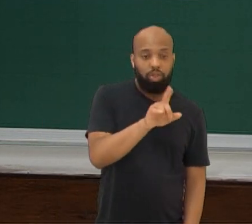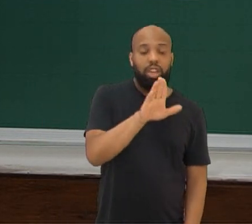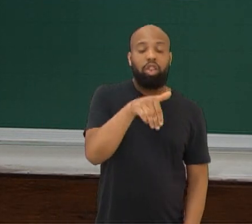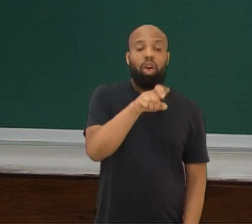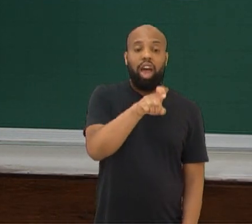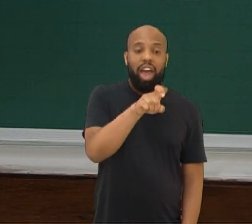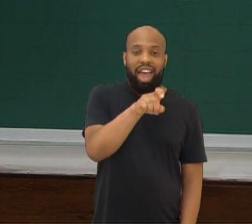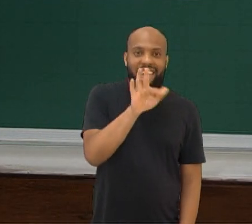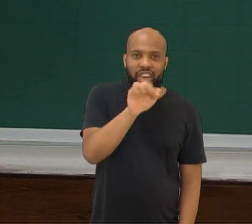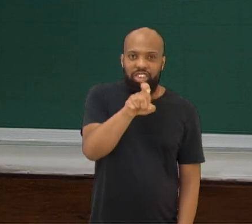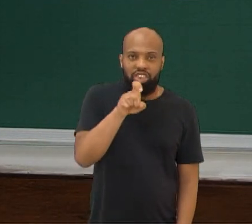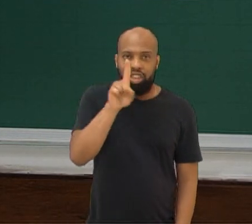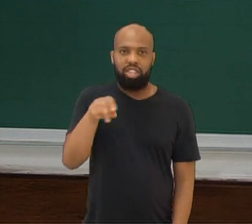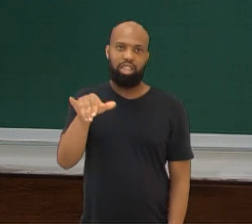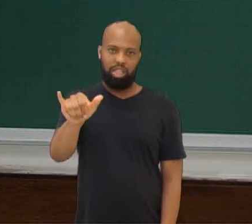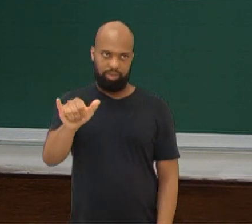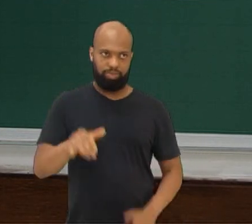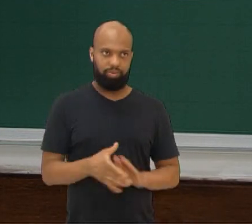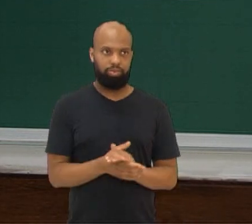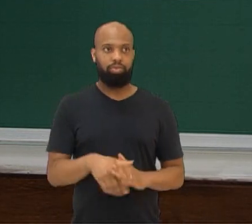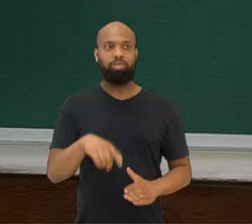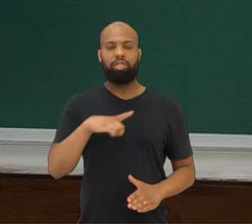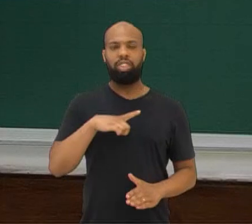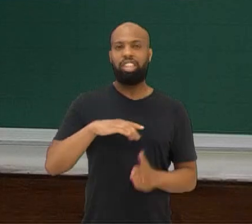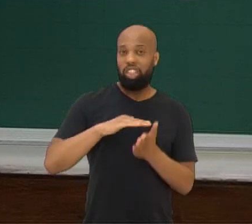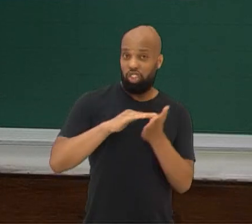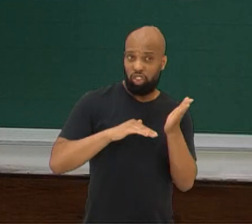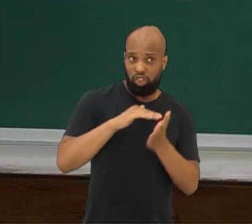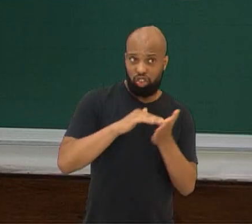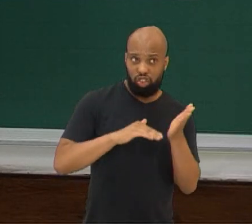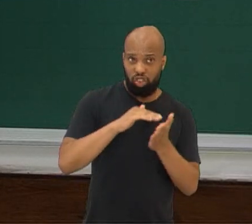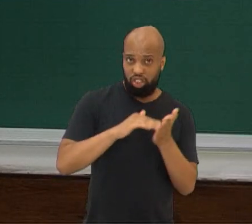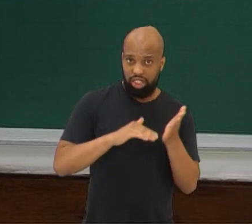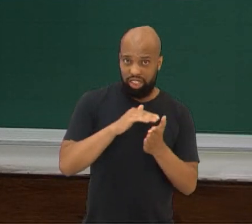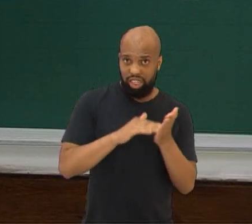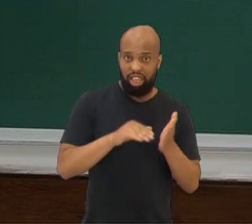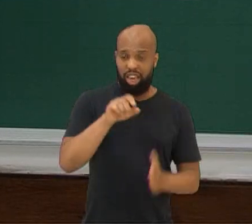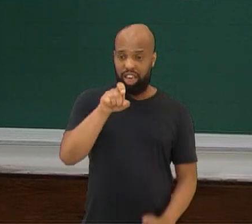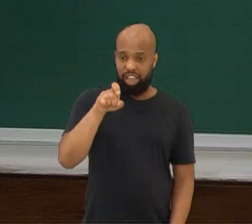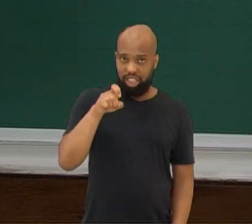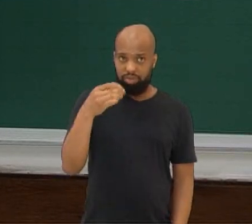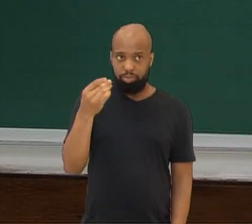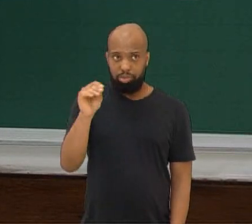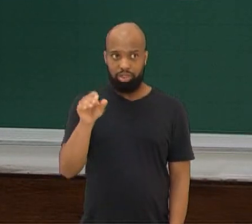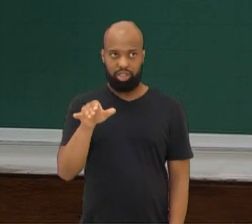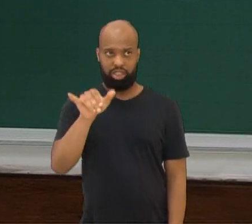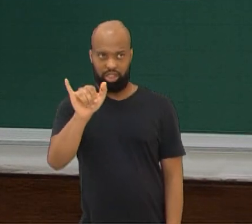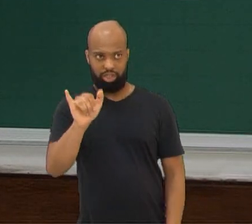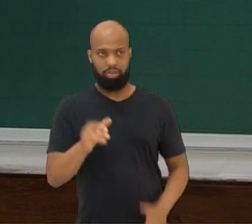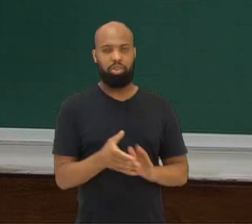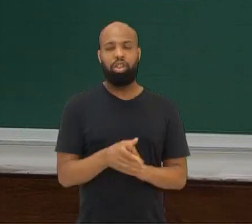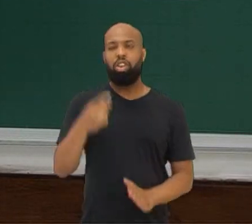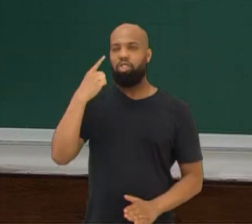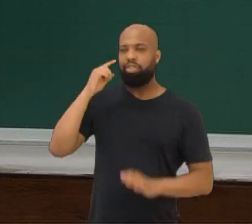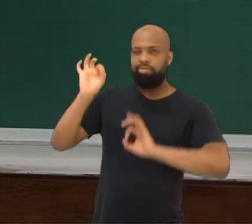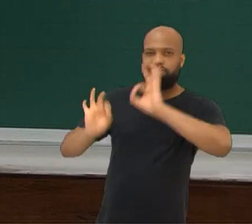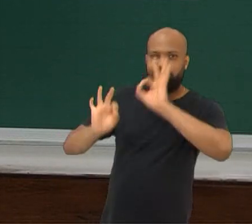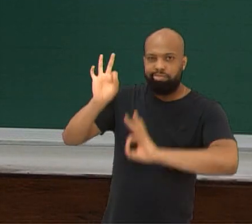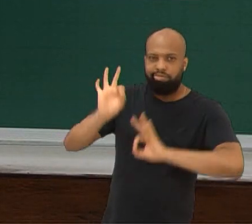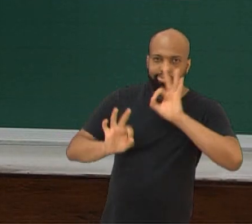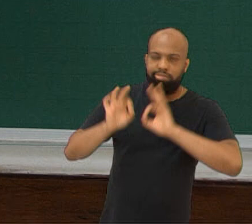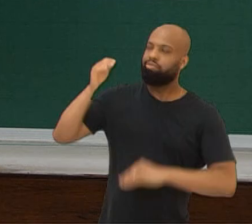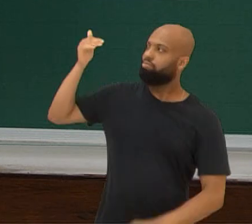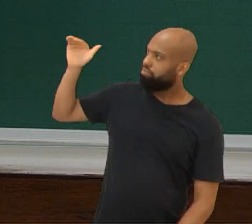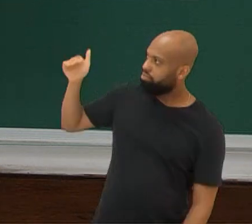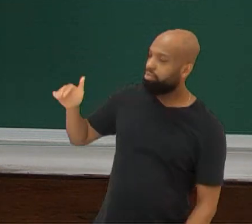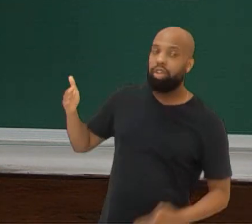vira x. X igual a 2y, aqui era x, virou y, menos 4 sobre 2. Resolvendo agora